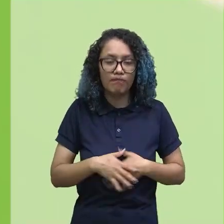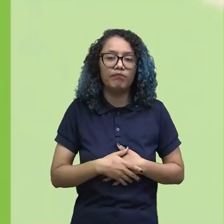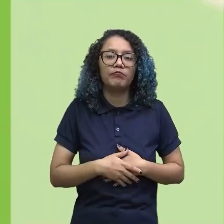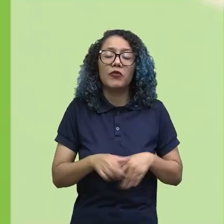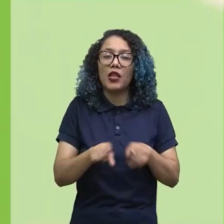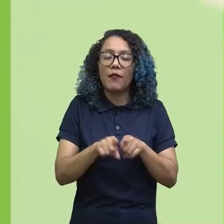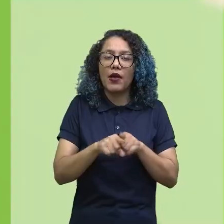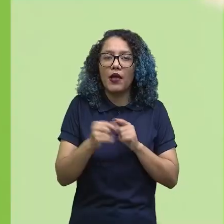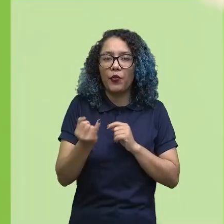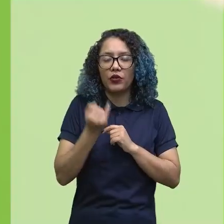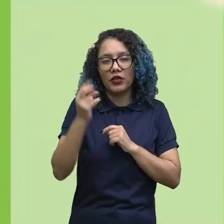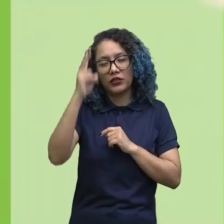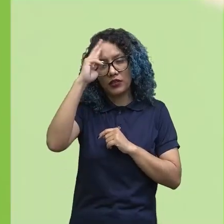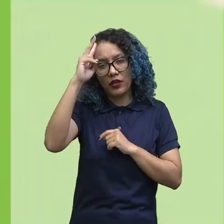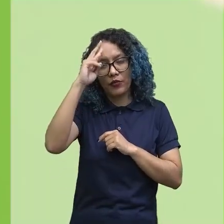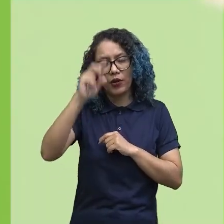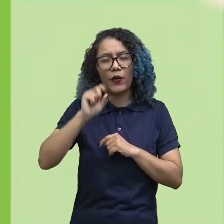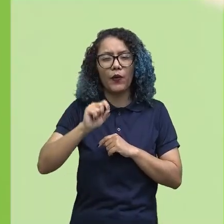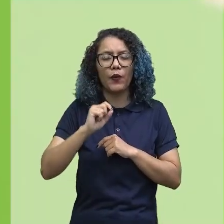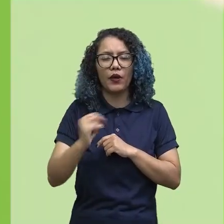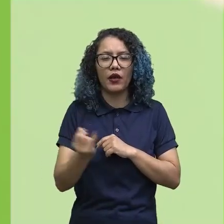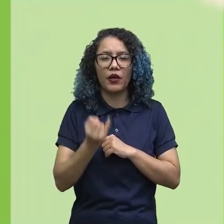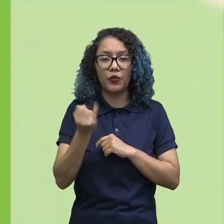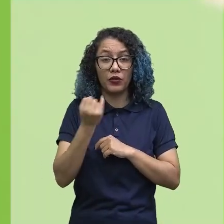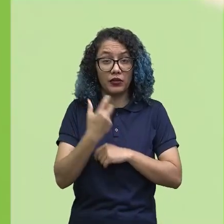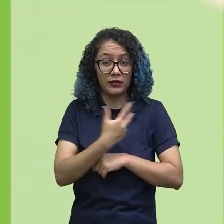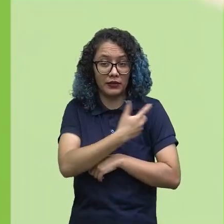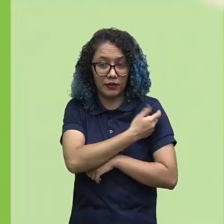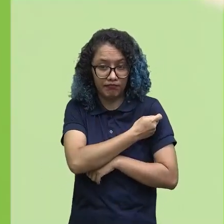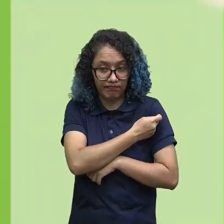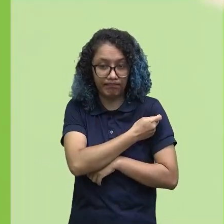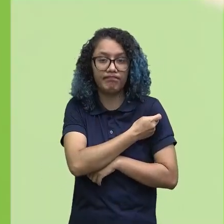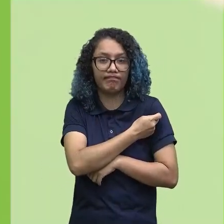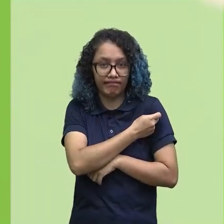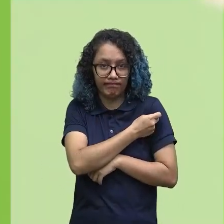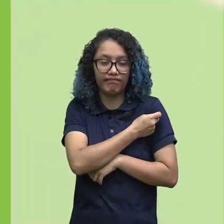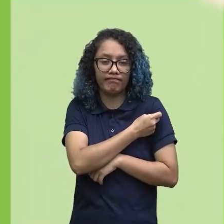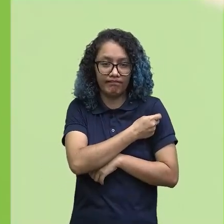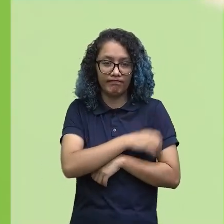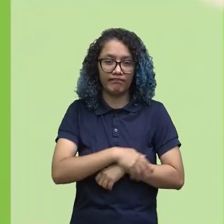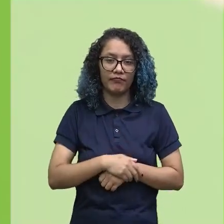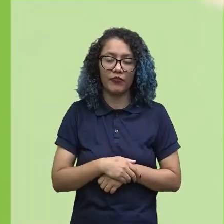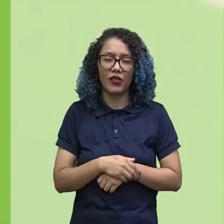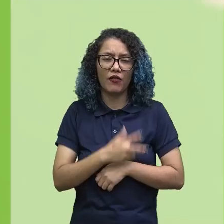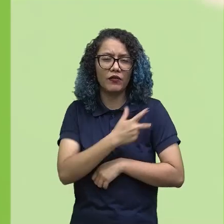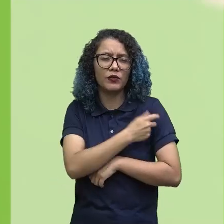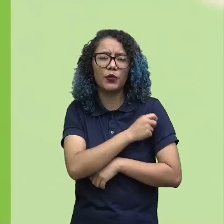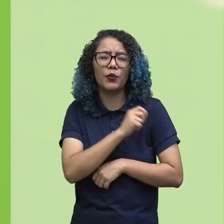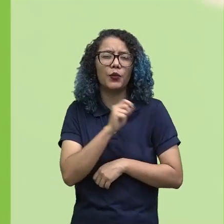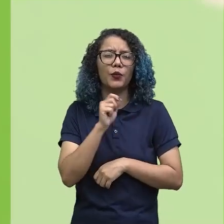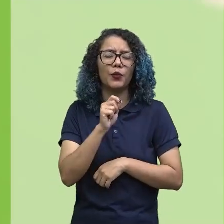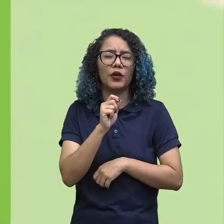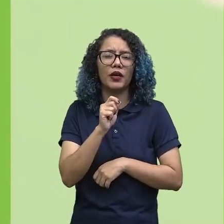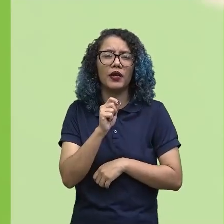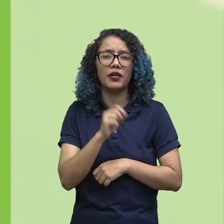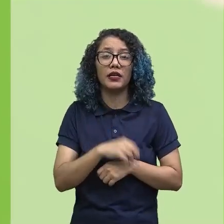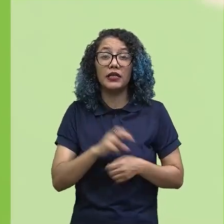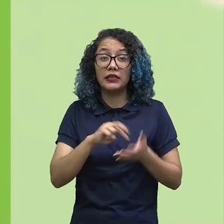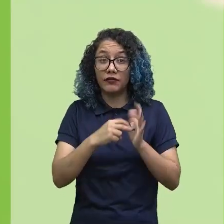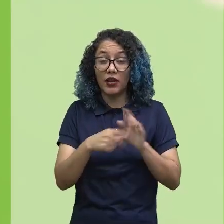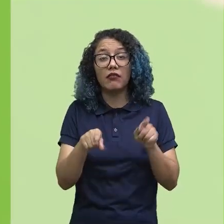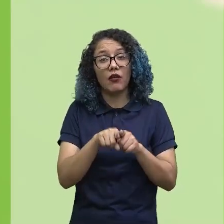a gente relembrar aí junto com vocês a importância da vacinação, né? Quando a gente fala ali de vacinação, é exatamente para